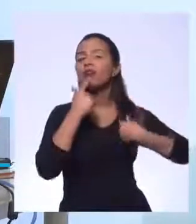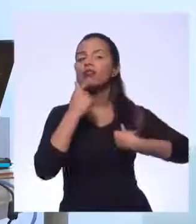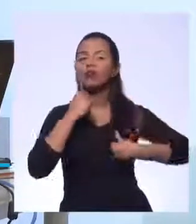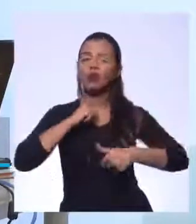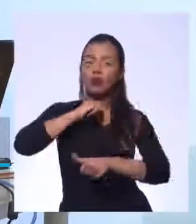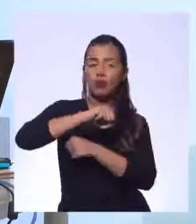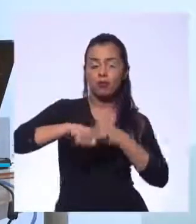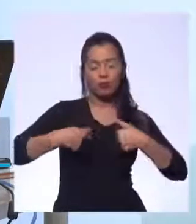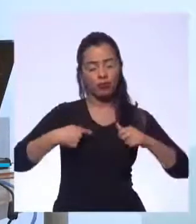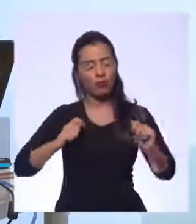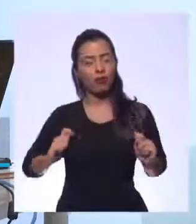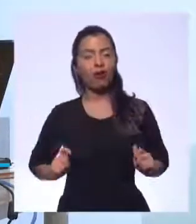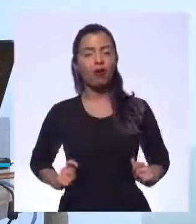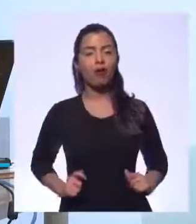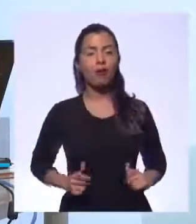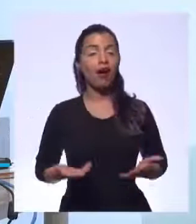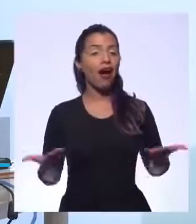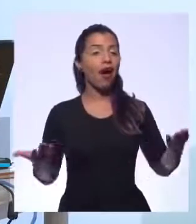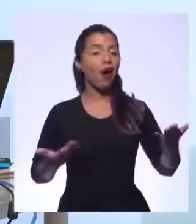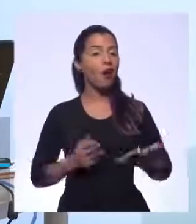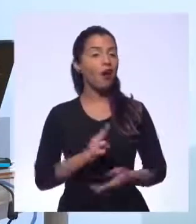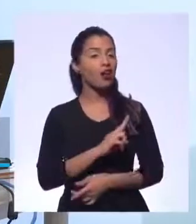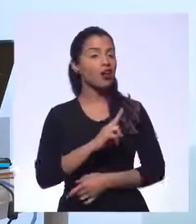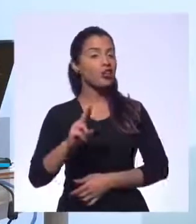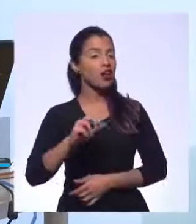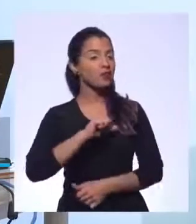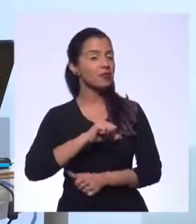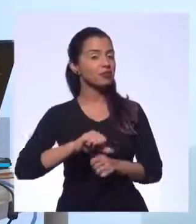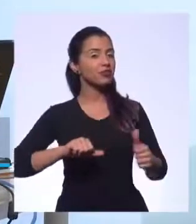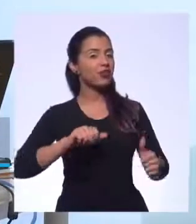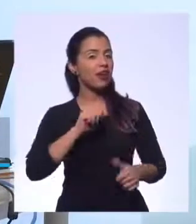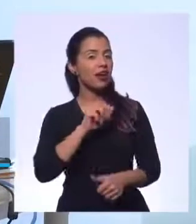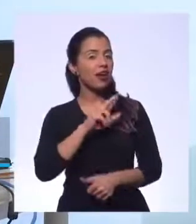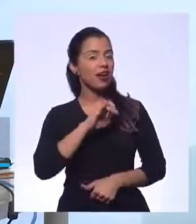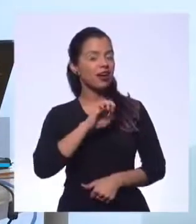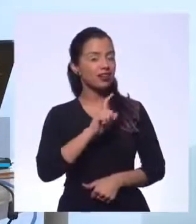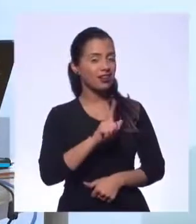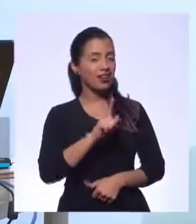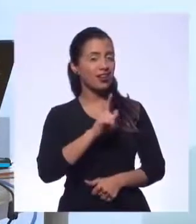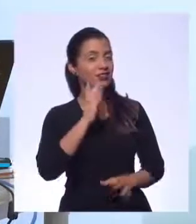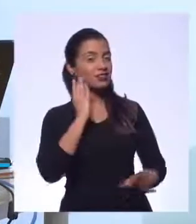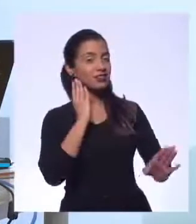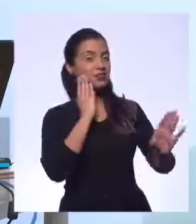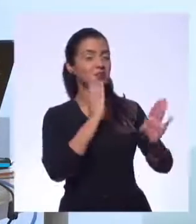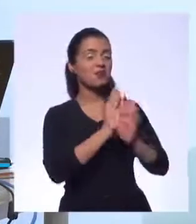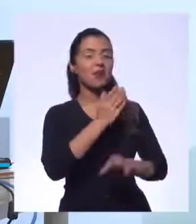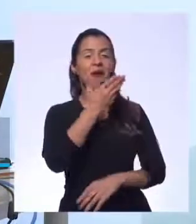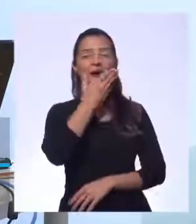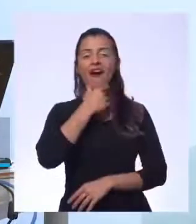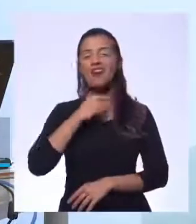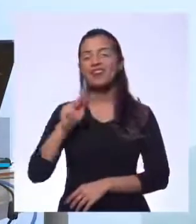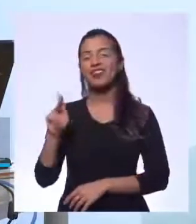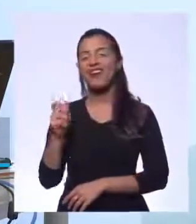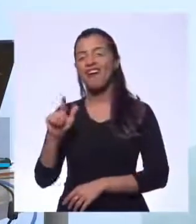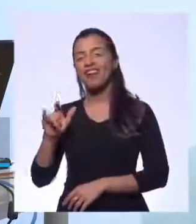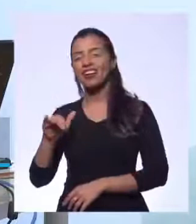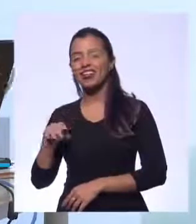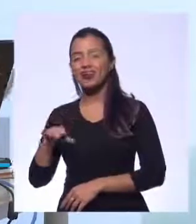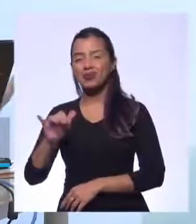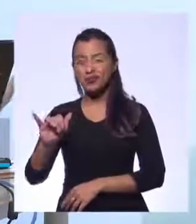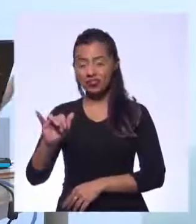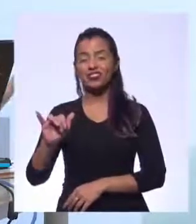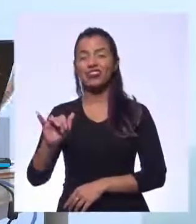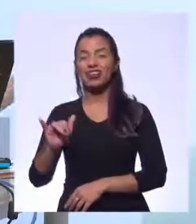nome. Agora chama-se Ariel. Foi descoberta por um caça-talentos de Hollywood e hoje vive linda,